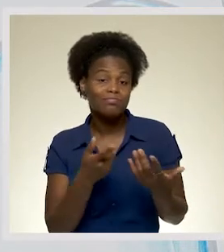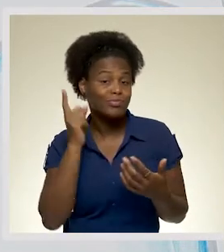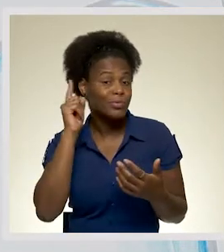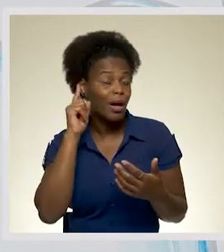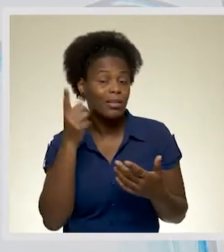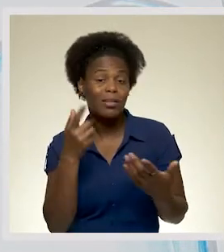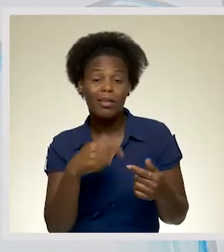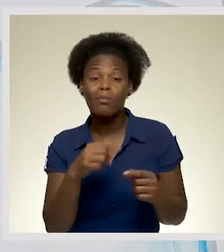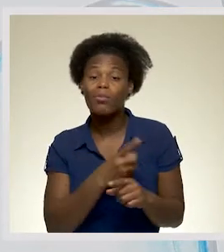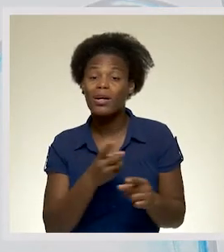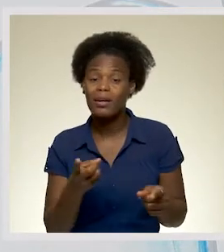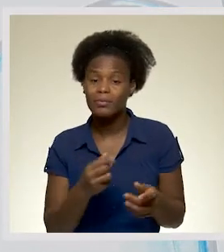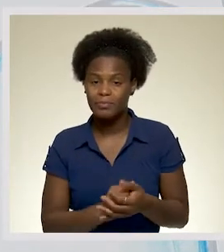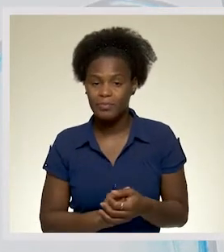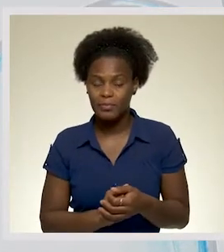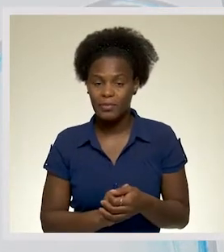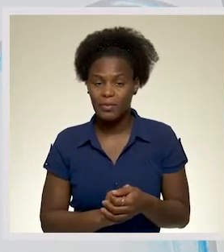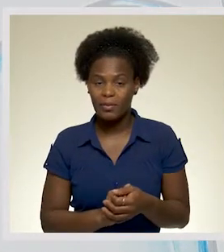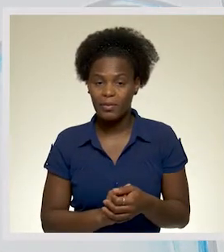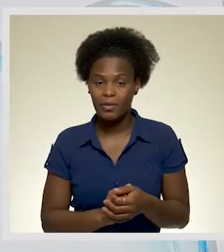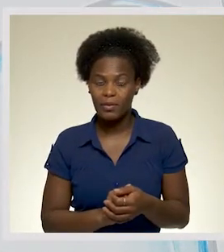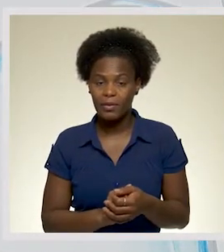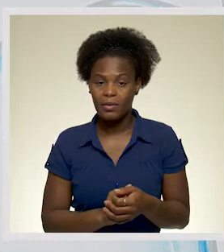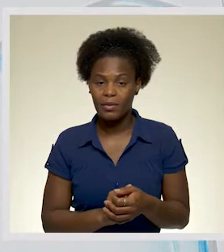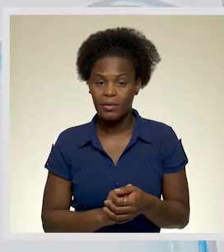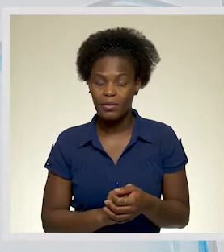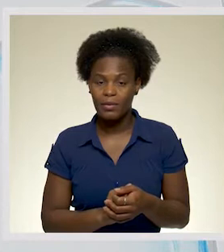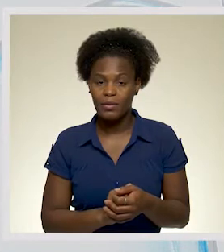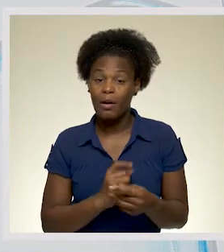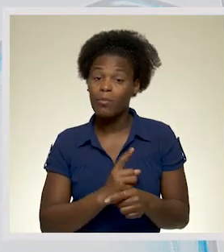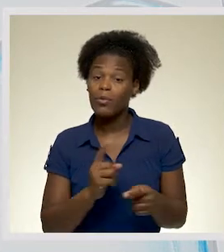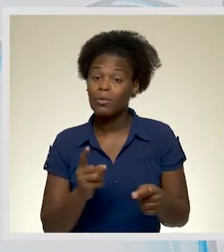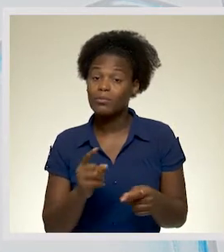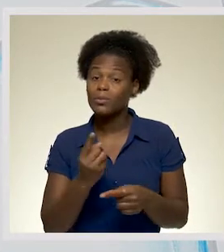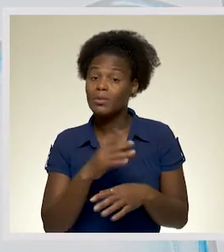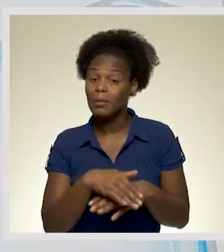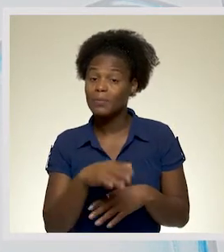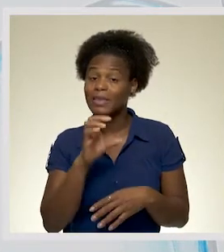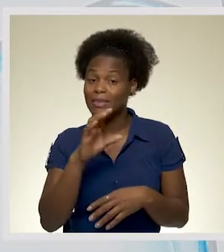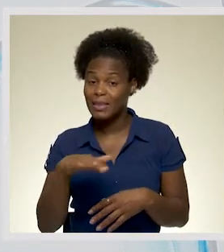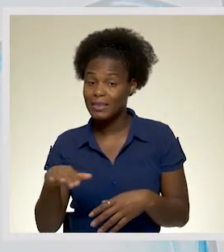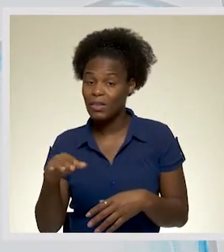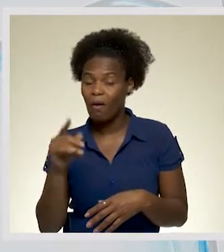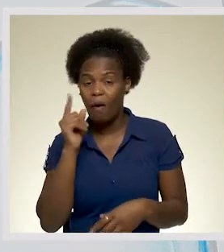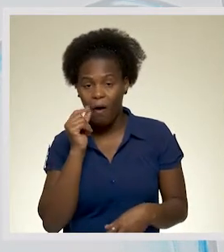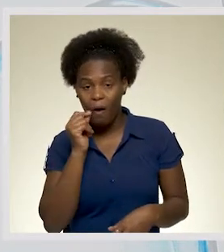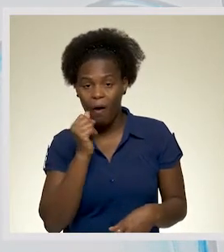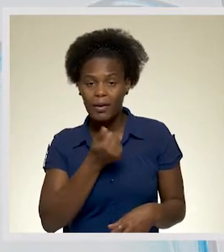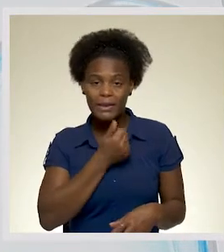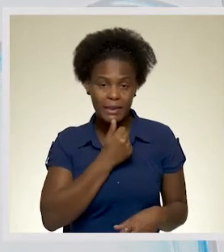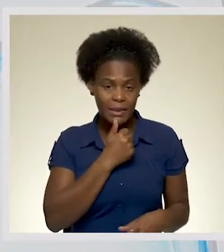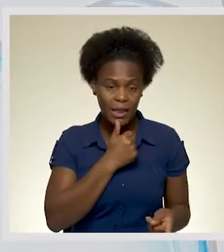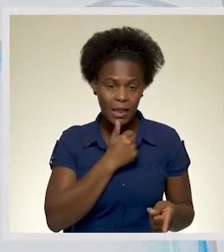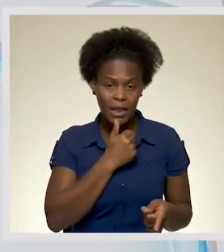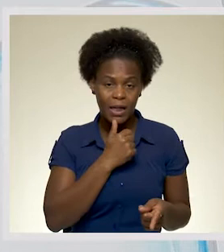importante? Porque através da ciência, o homem optou-se por